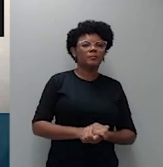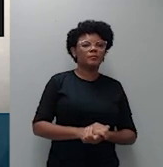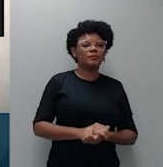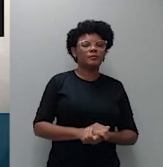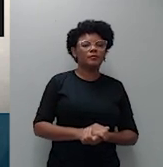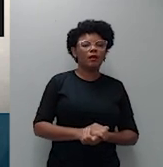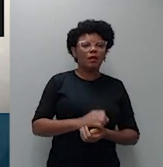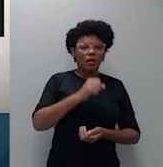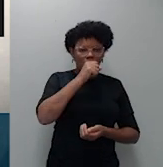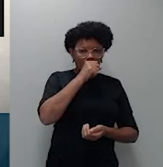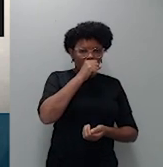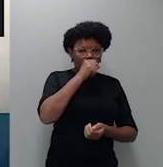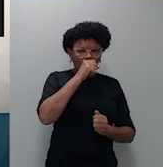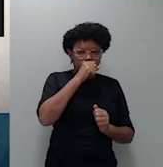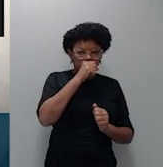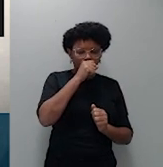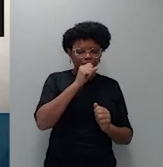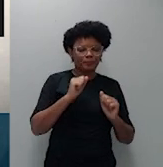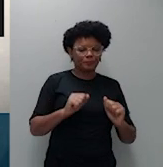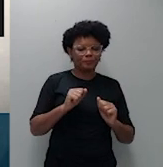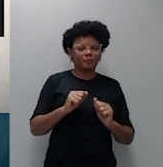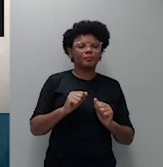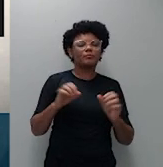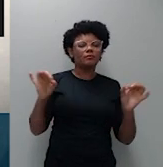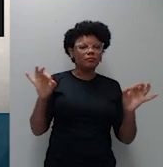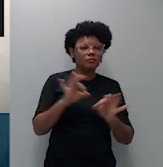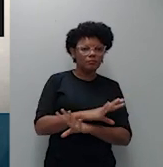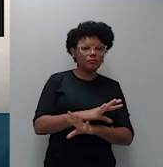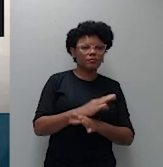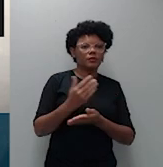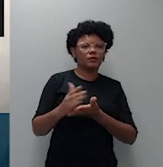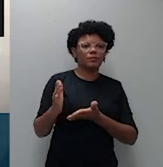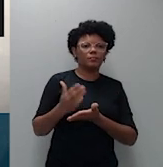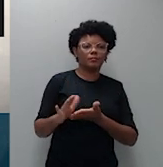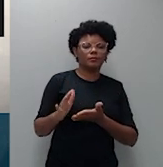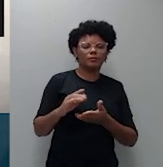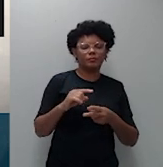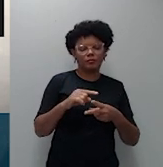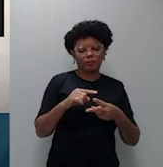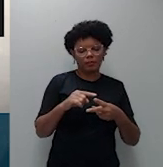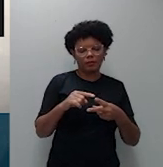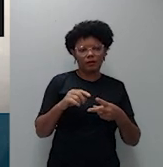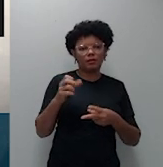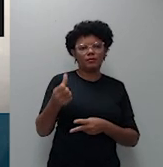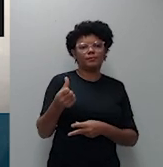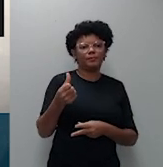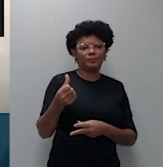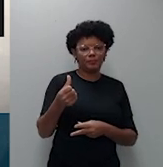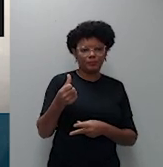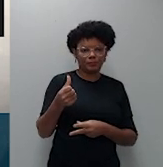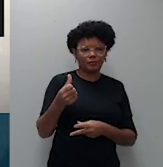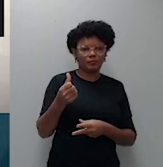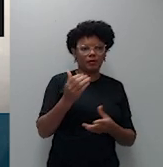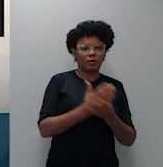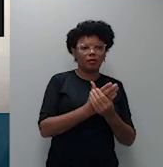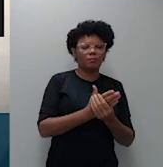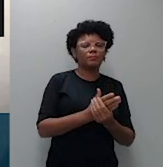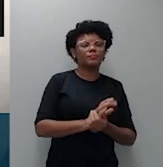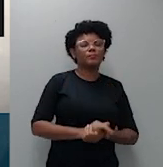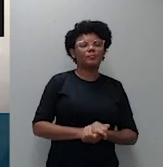concluir esse julgamento sobraram 2456 de modo que